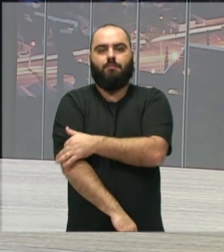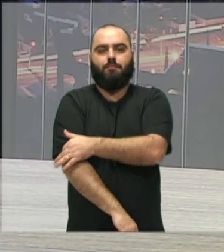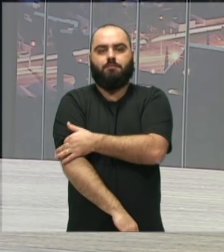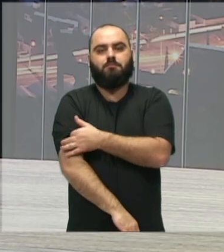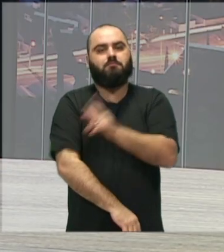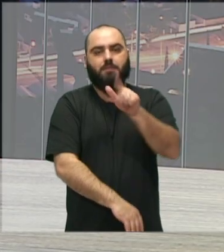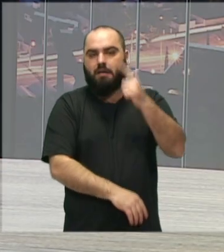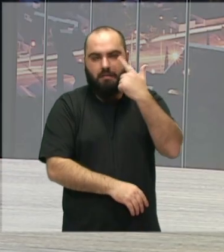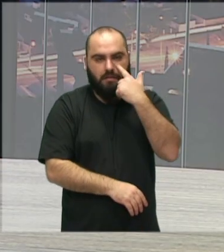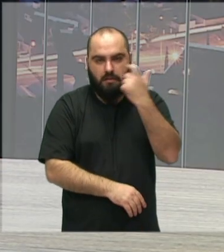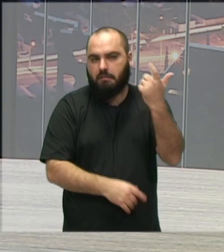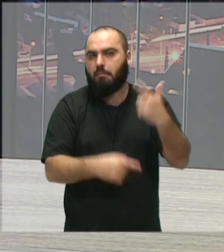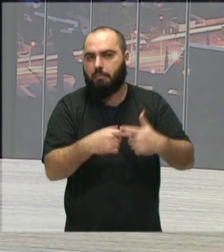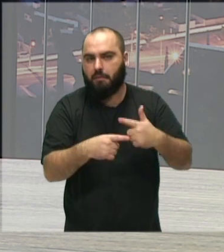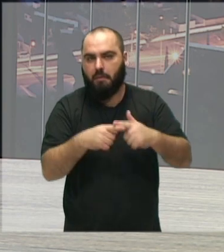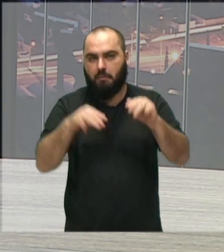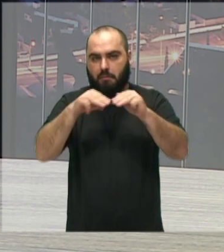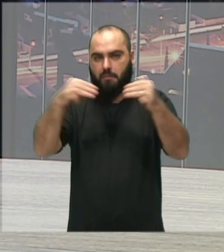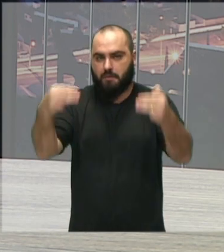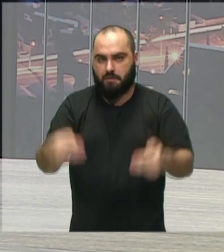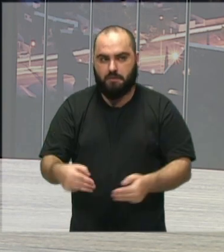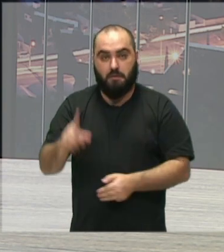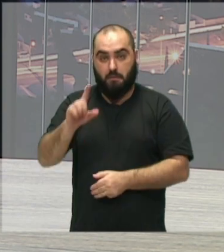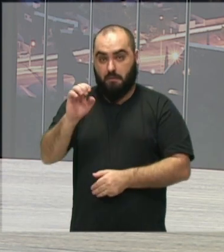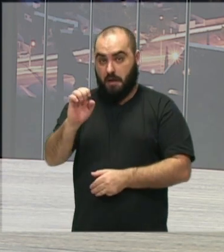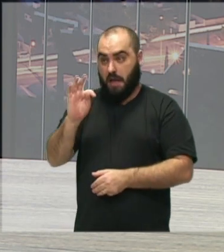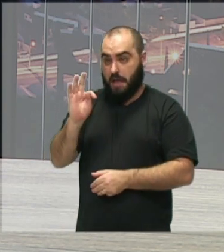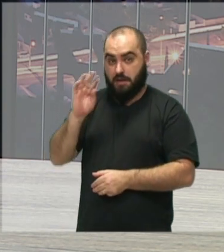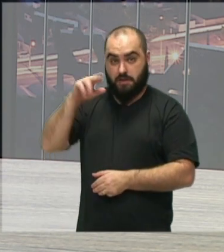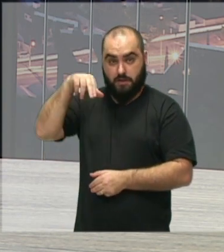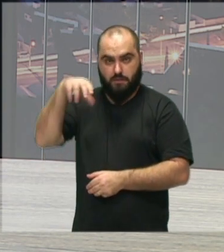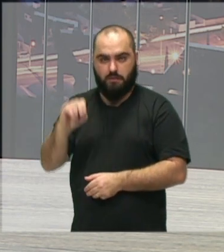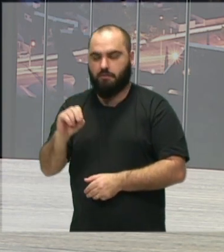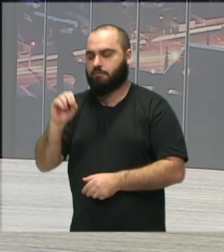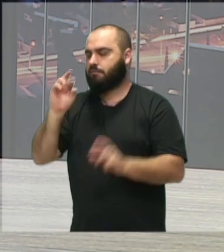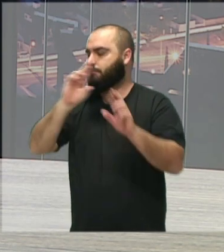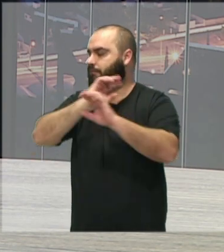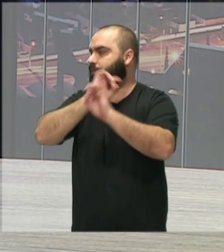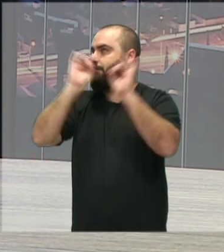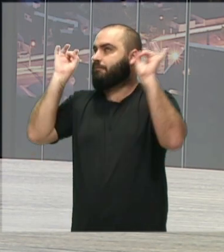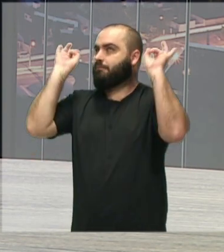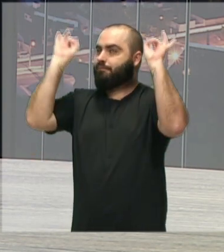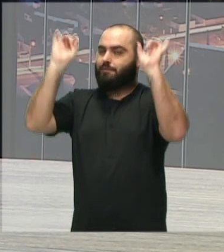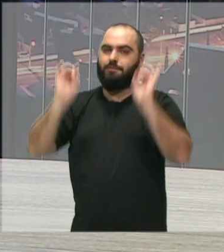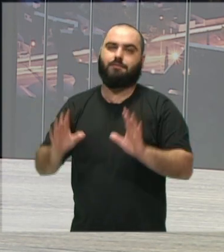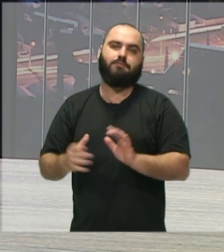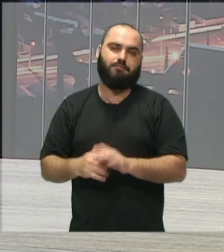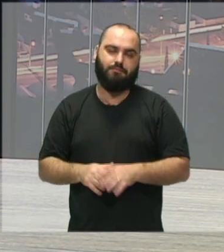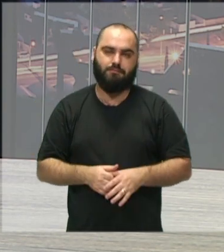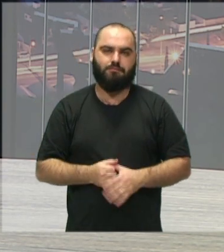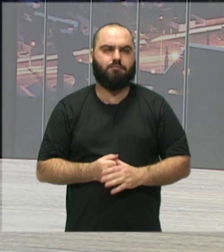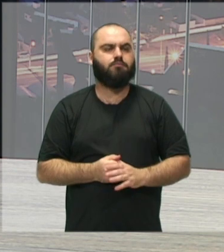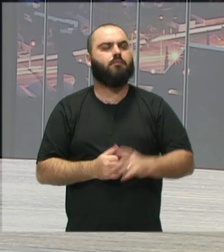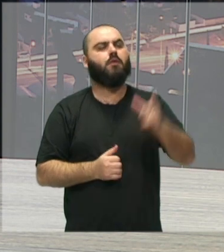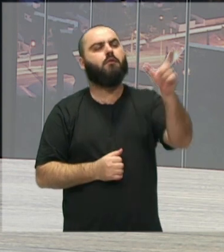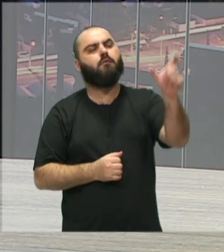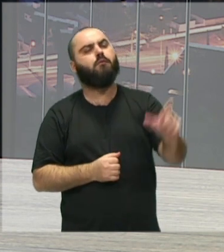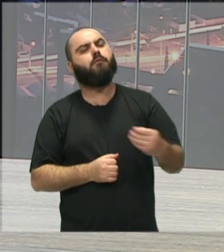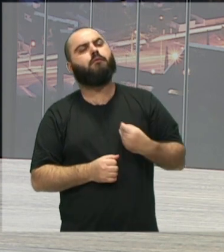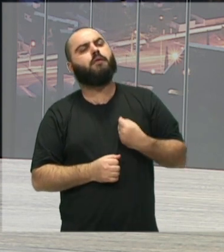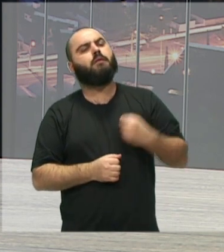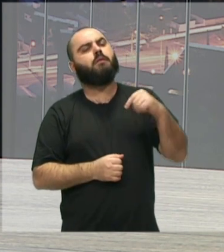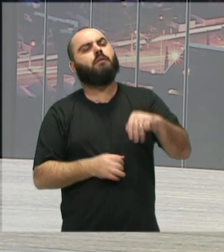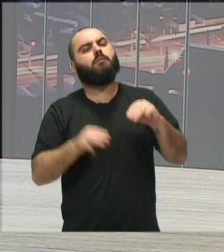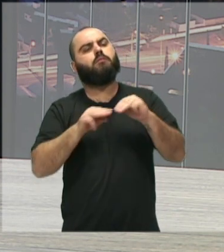O museu, o etnoarqueológico, ele é diferenciado. E assim, você está ali no